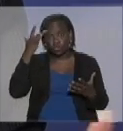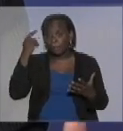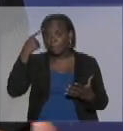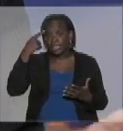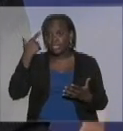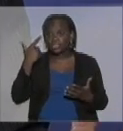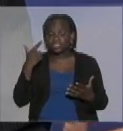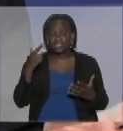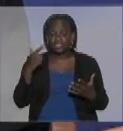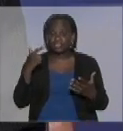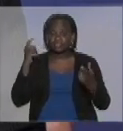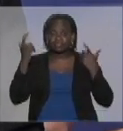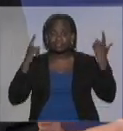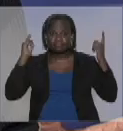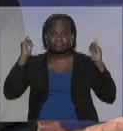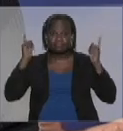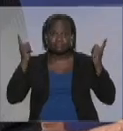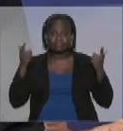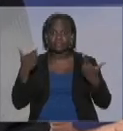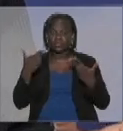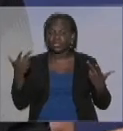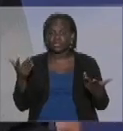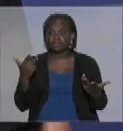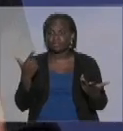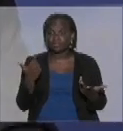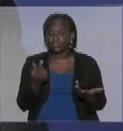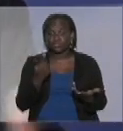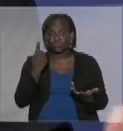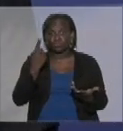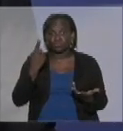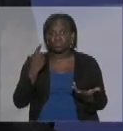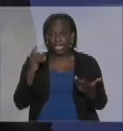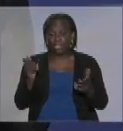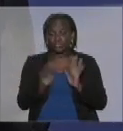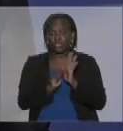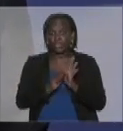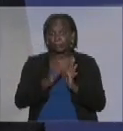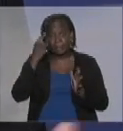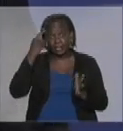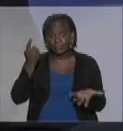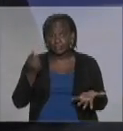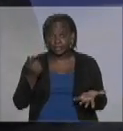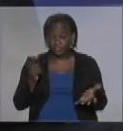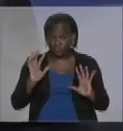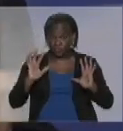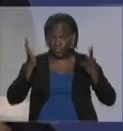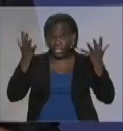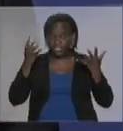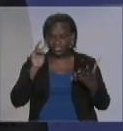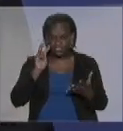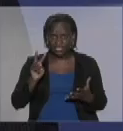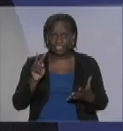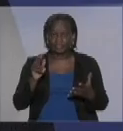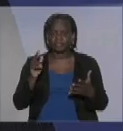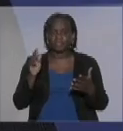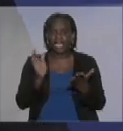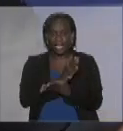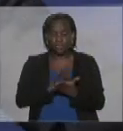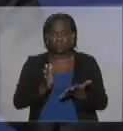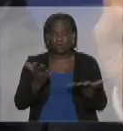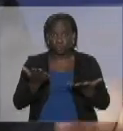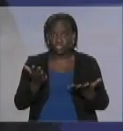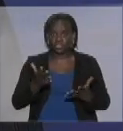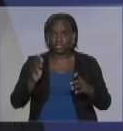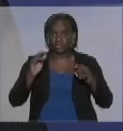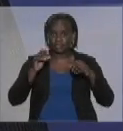que não têm outra opção de se divertir que não seja usando drogas. Quer dizer, então, para festa, você veja,